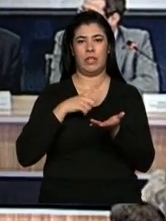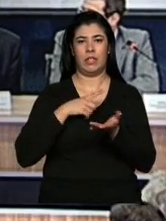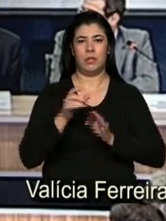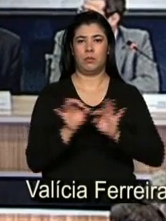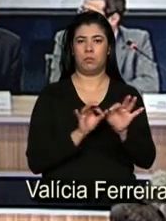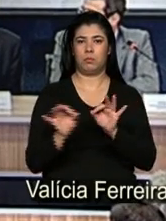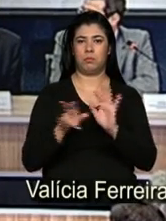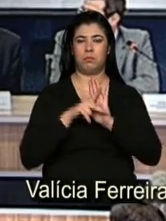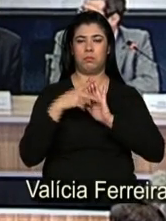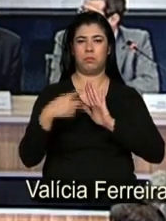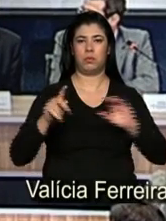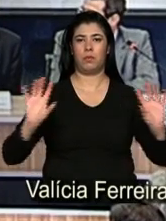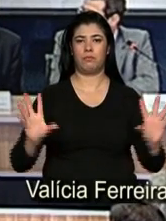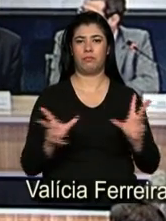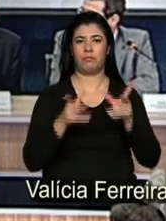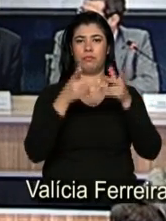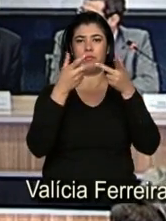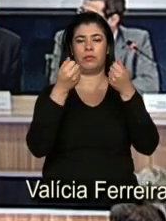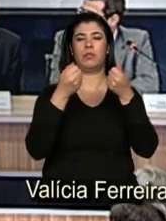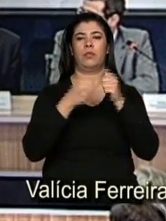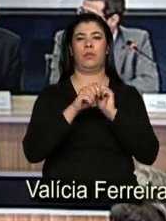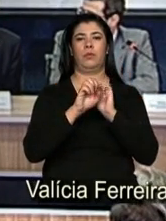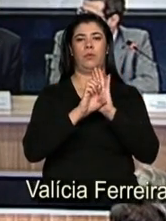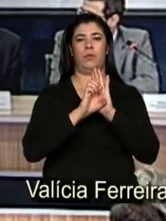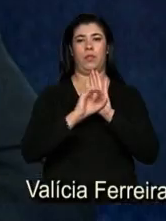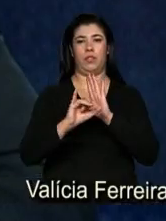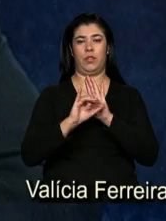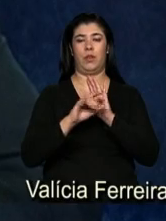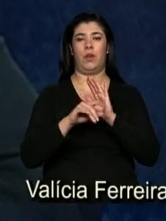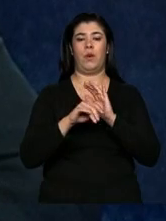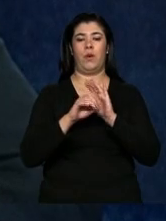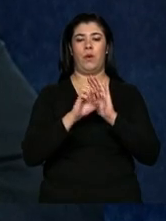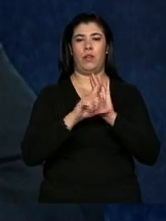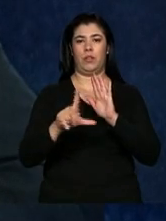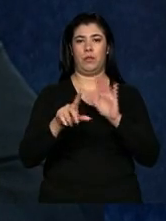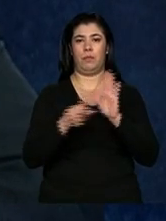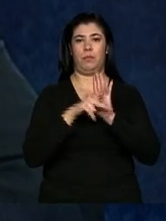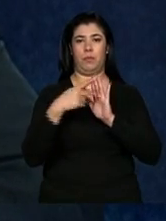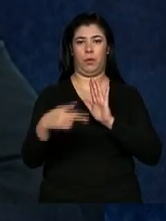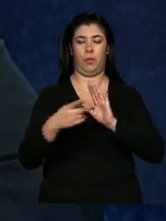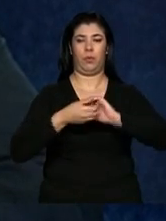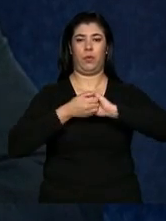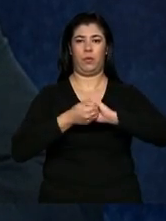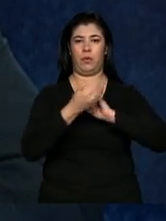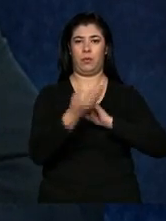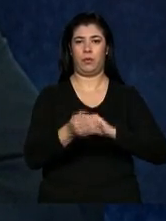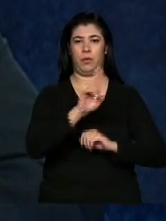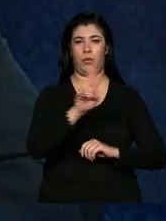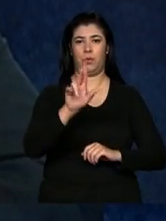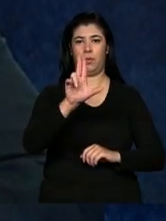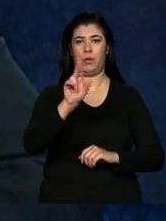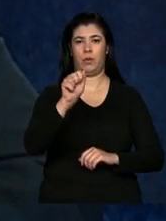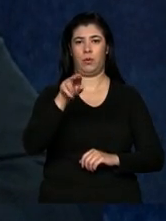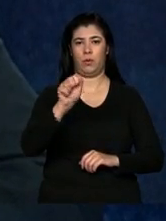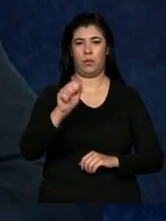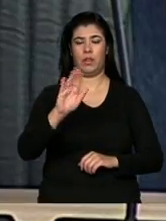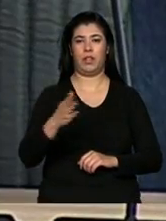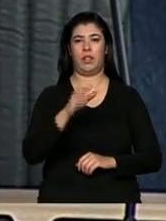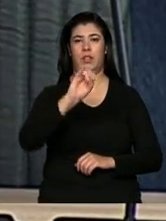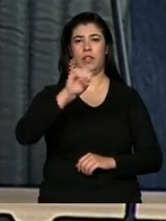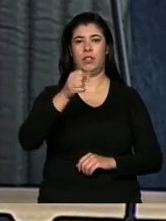solenidade lançamento dos editais cumprimentar a Luana o pola o Jaime e o